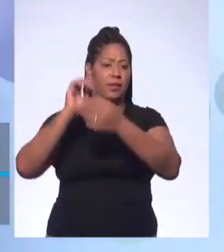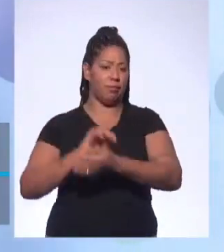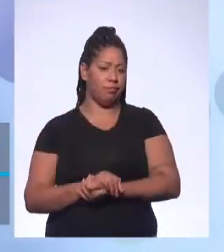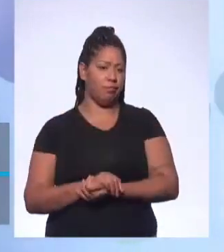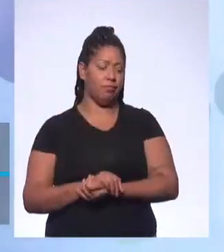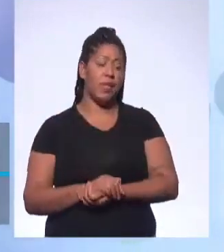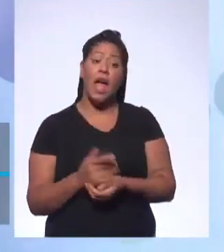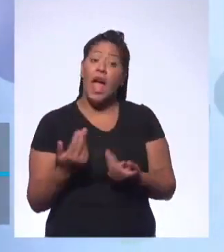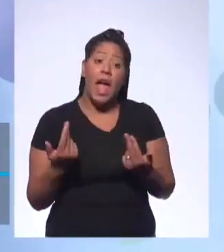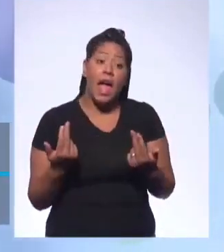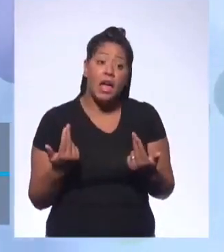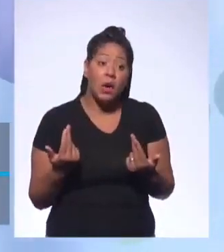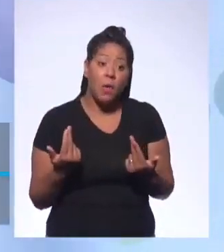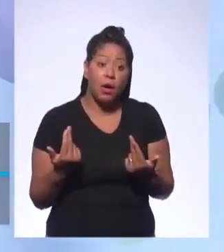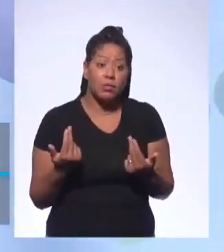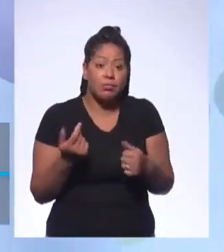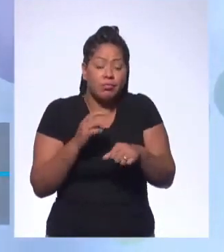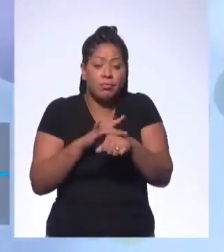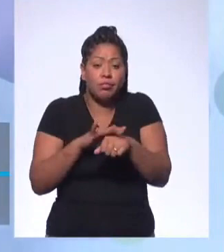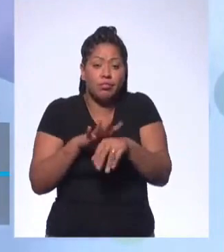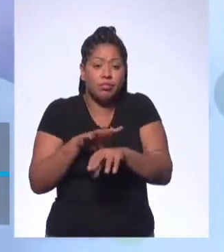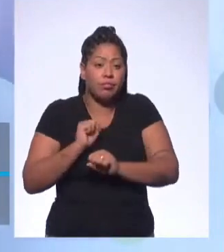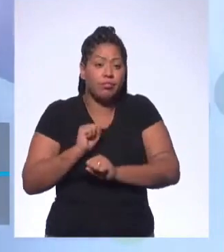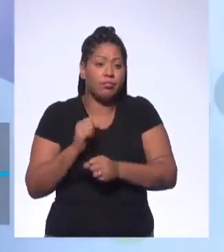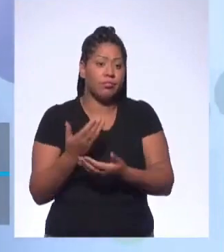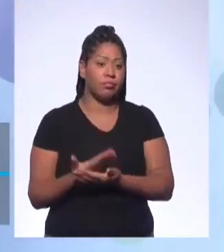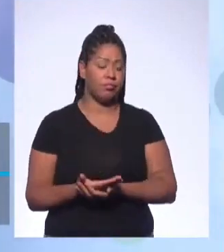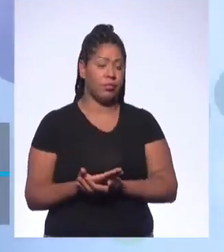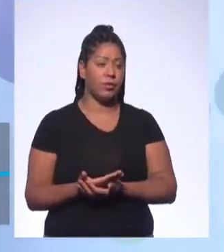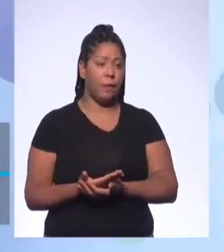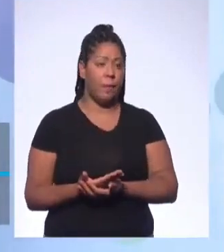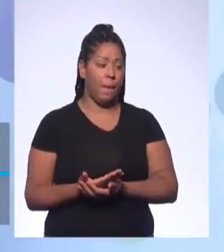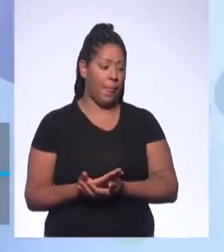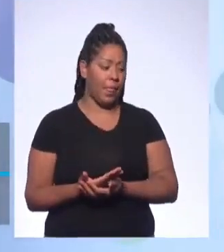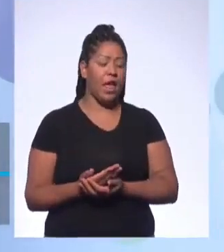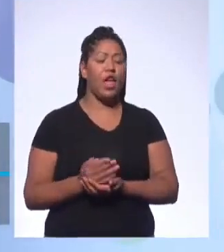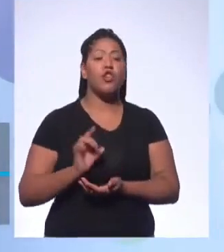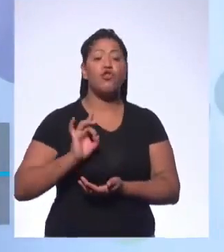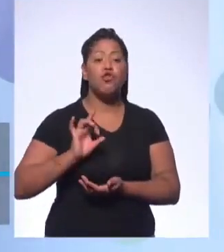vida, não aparece. A gente vai estudar aquelas que podem nos causar alguma coisa, que é uma minoria,